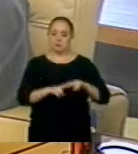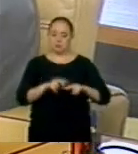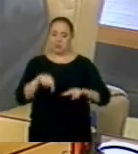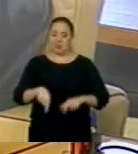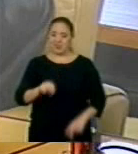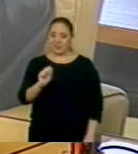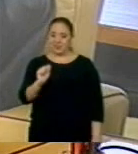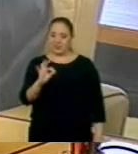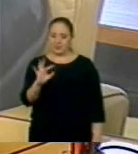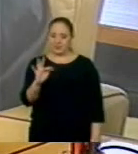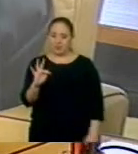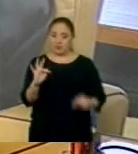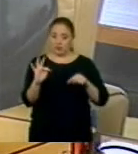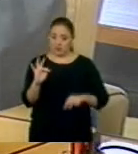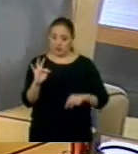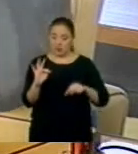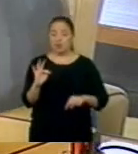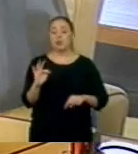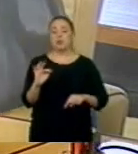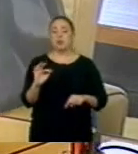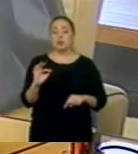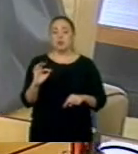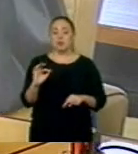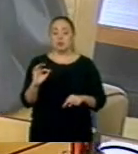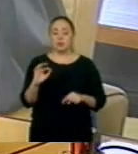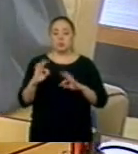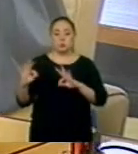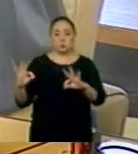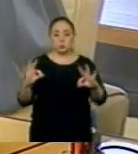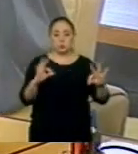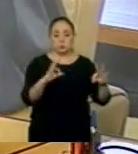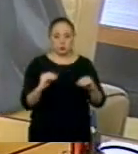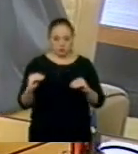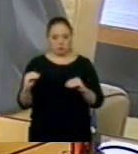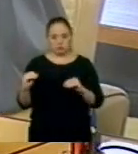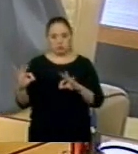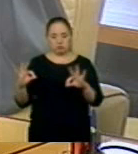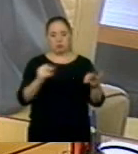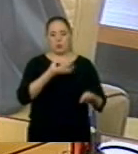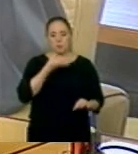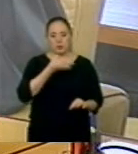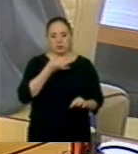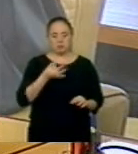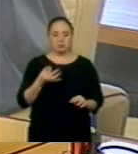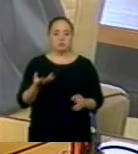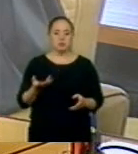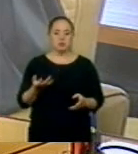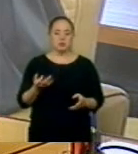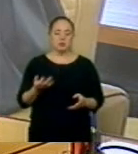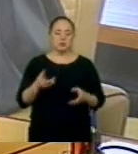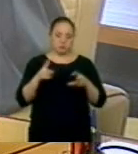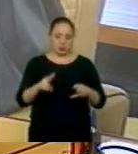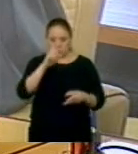Supremo Tribunal Federal, a unanimidade, à unanimidade, em 5